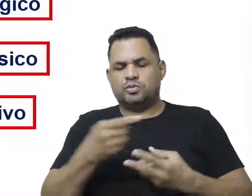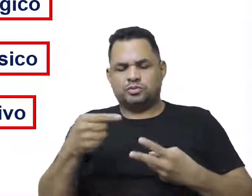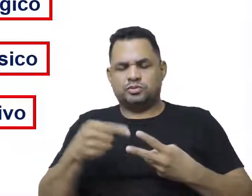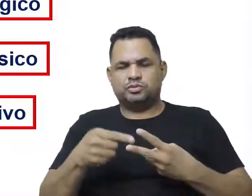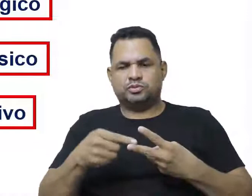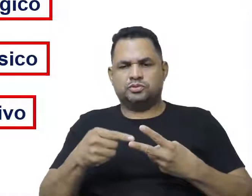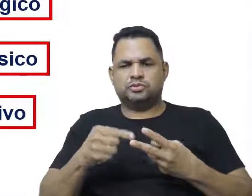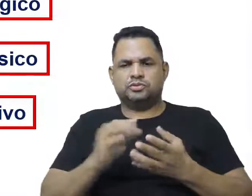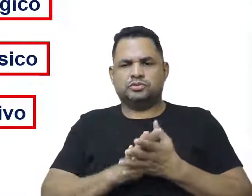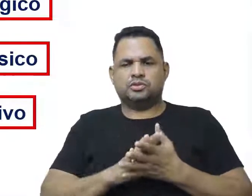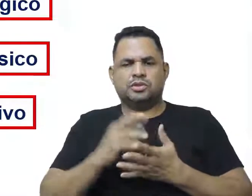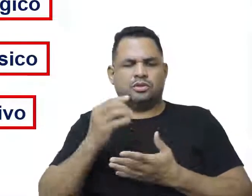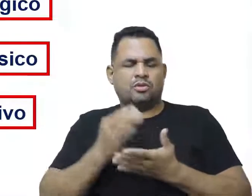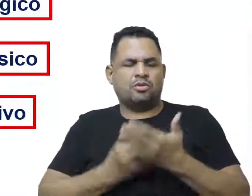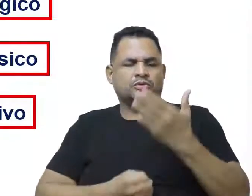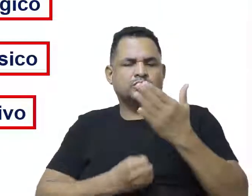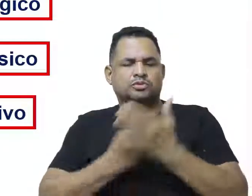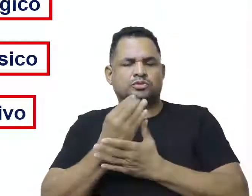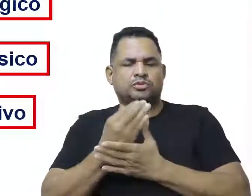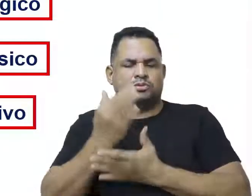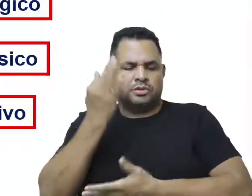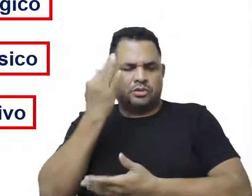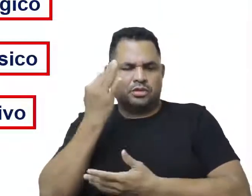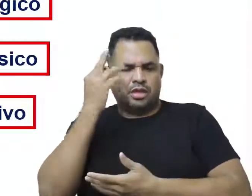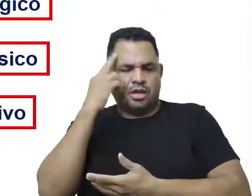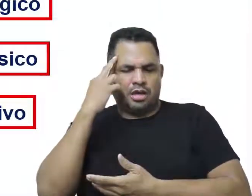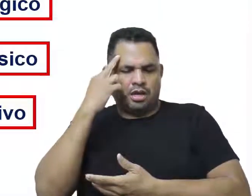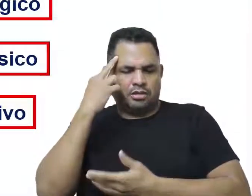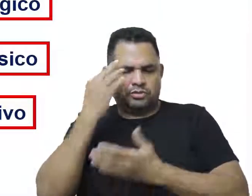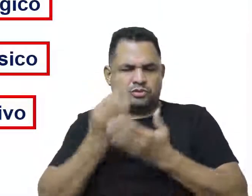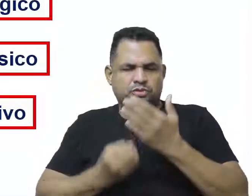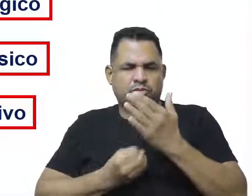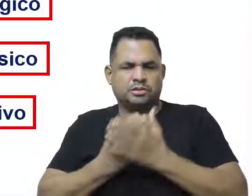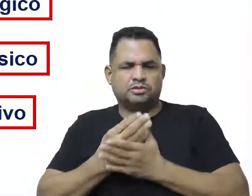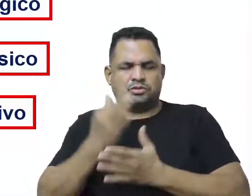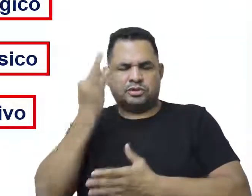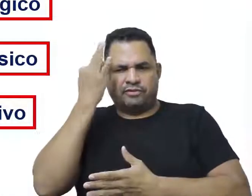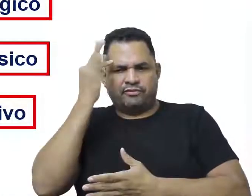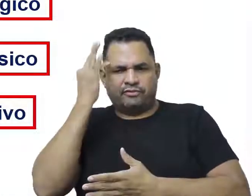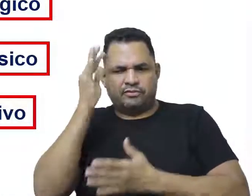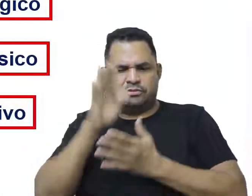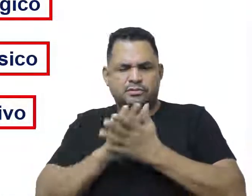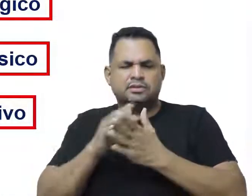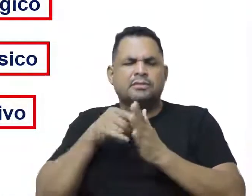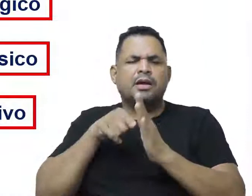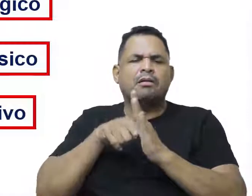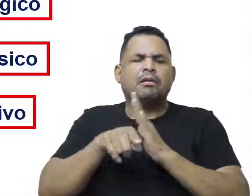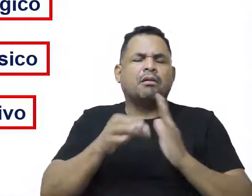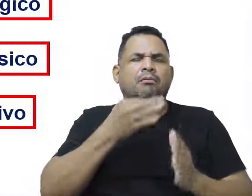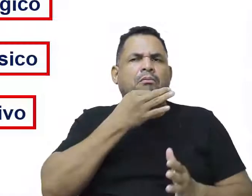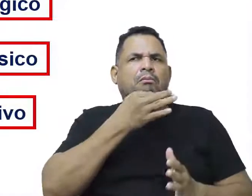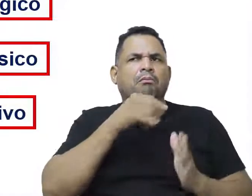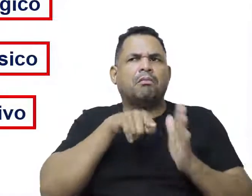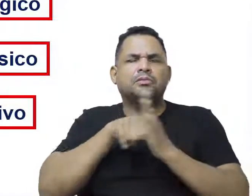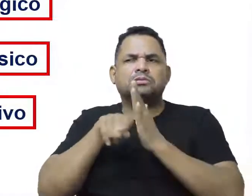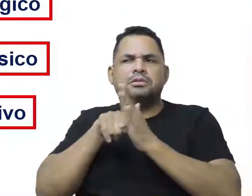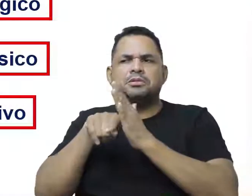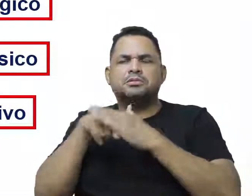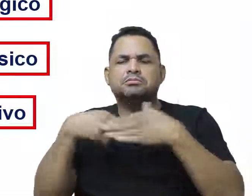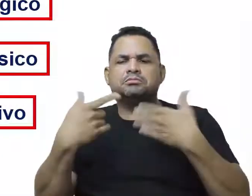o início da racionalidade é o nascimento da filosofia o homem começa a questionar né Não pera aí então há uma ruptura